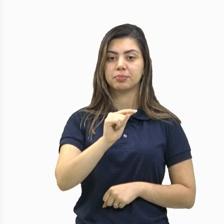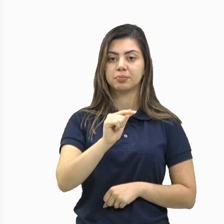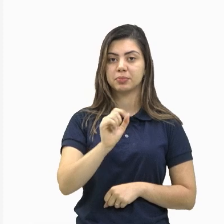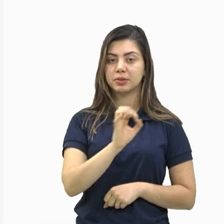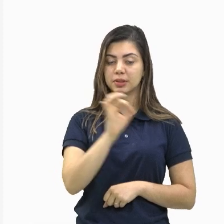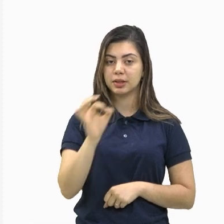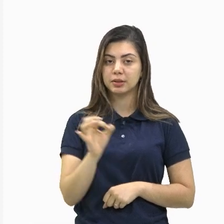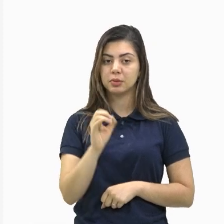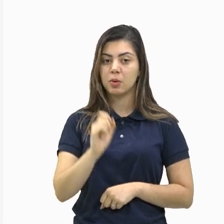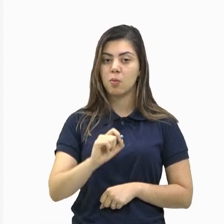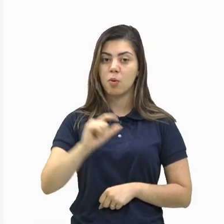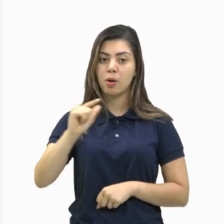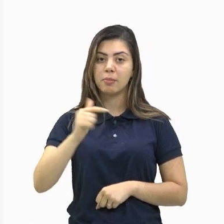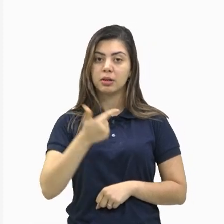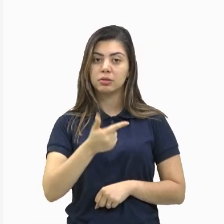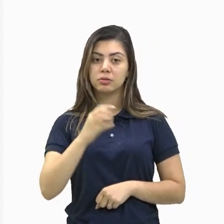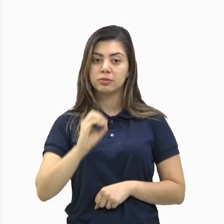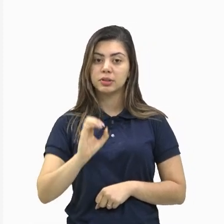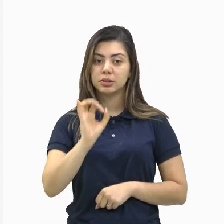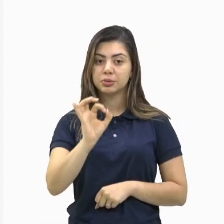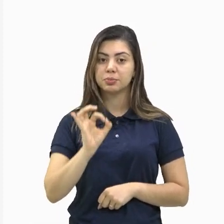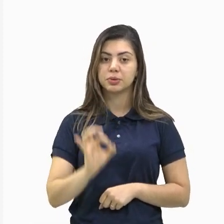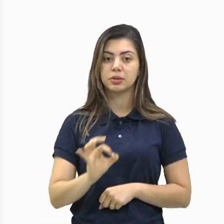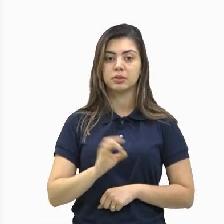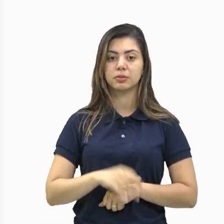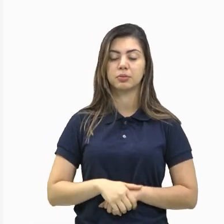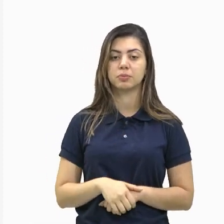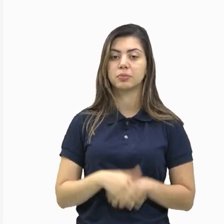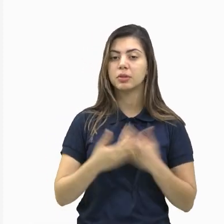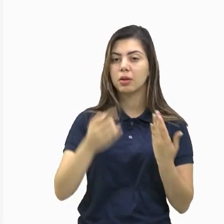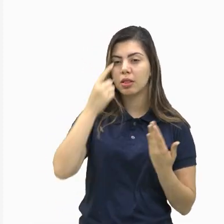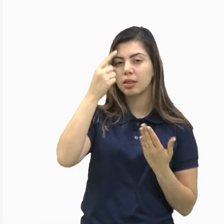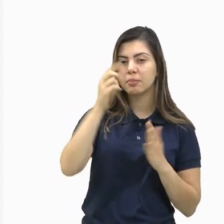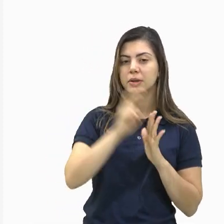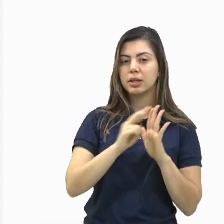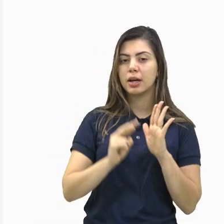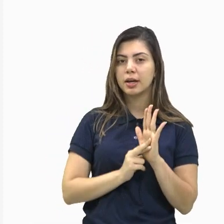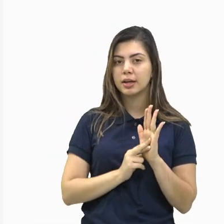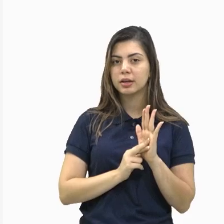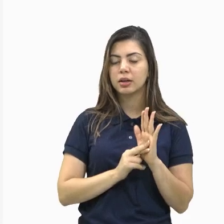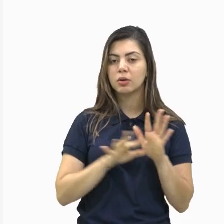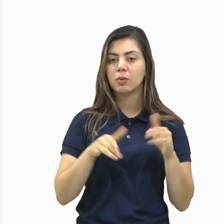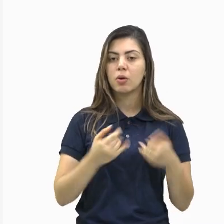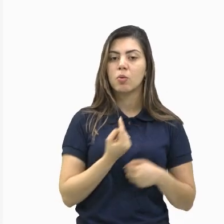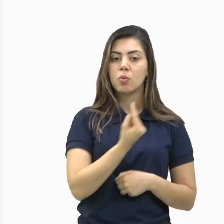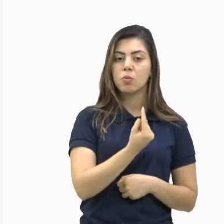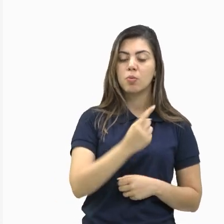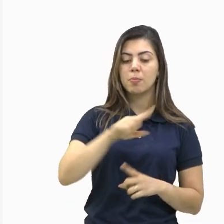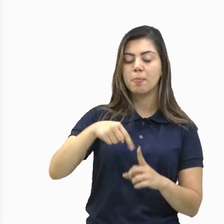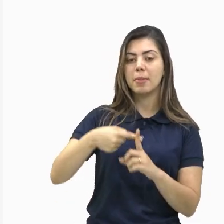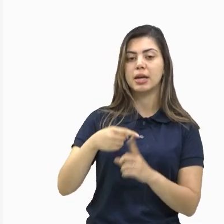tratando aqui um aumento de 20%. O que diz a regra? Some 1 ao